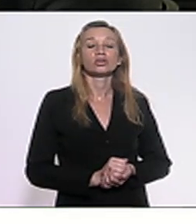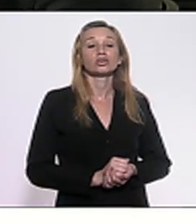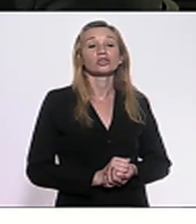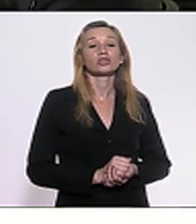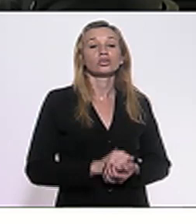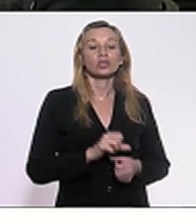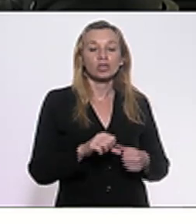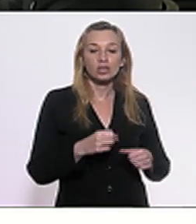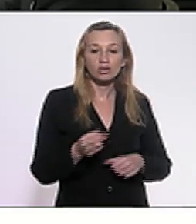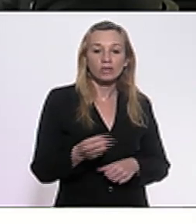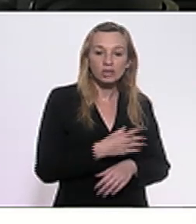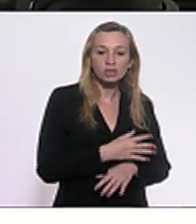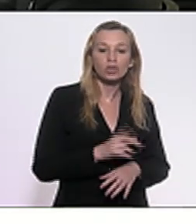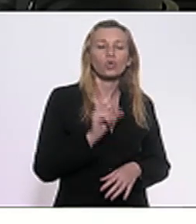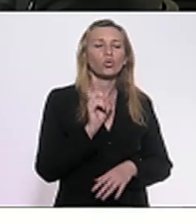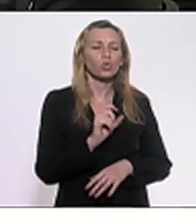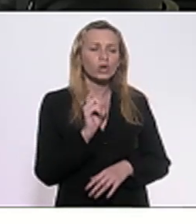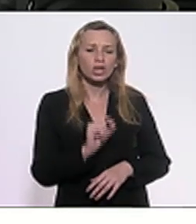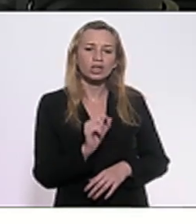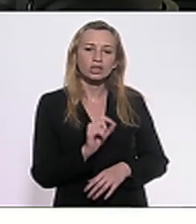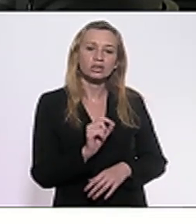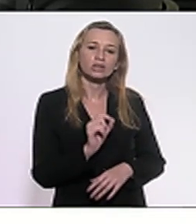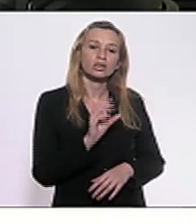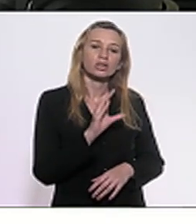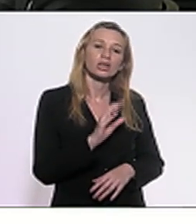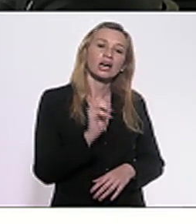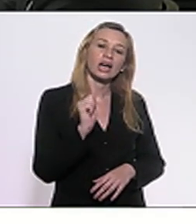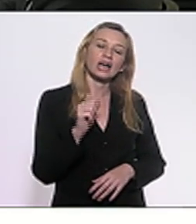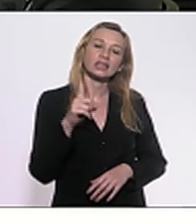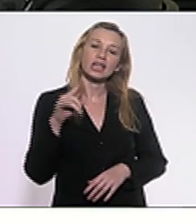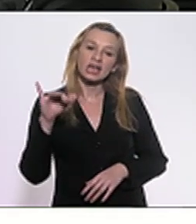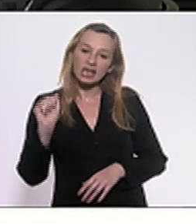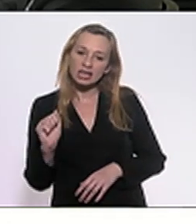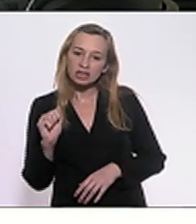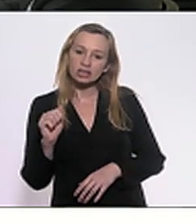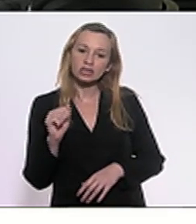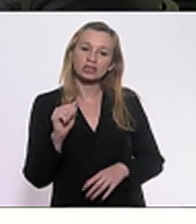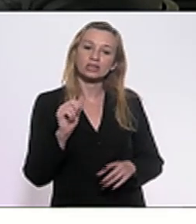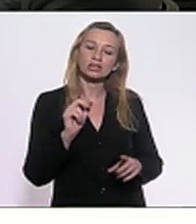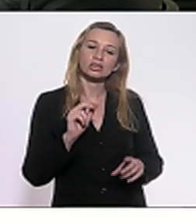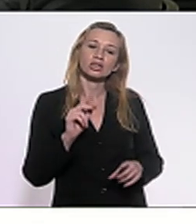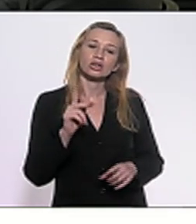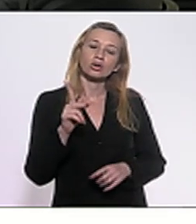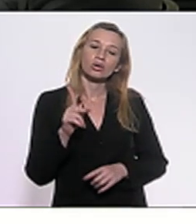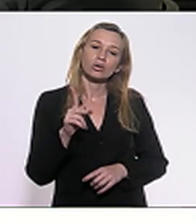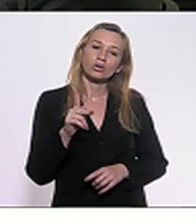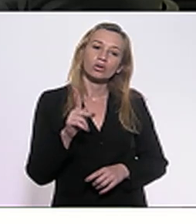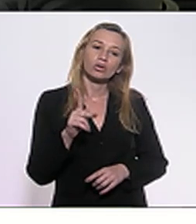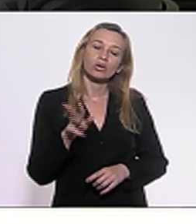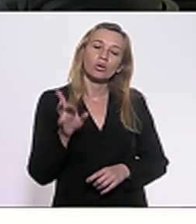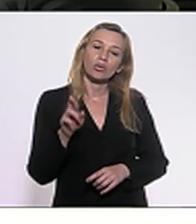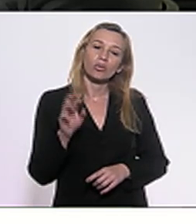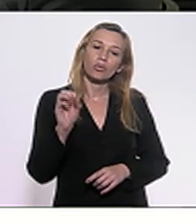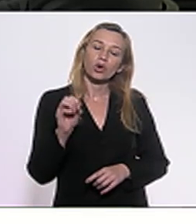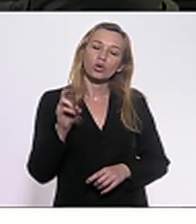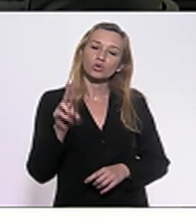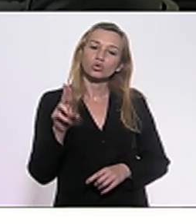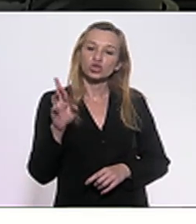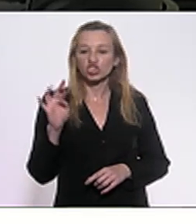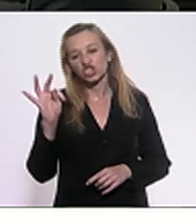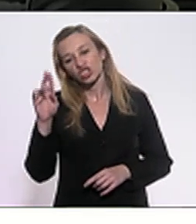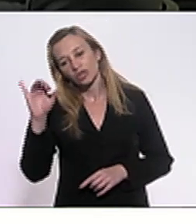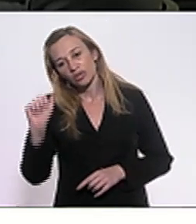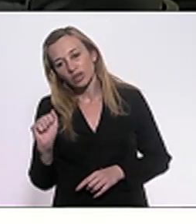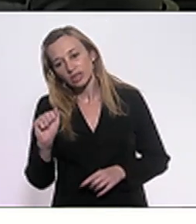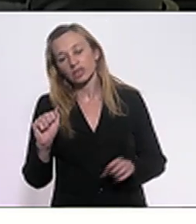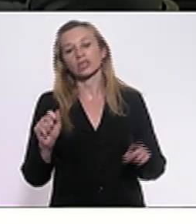avaliação do que seriam as cadeias produtivas e a qualificação das cadeias produtivas